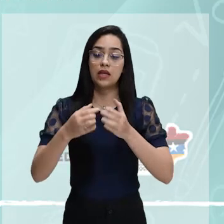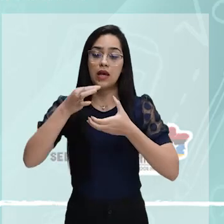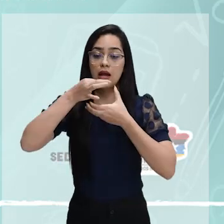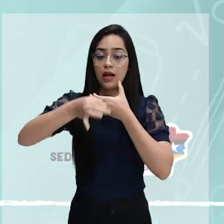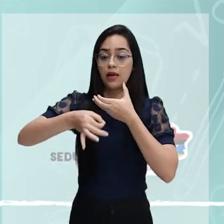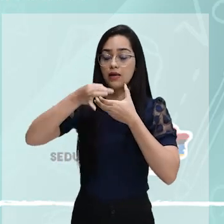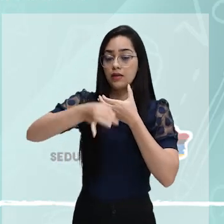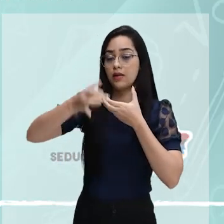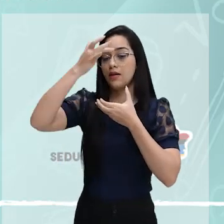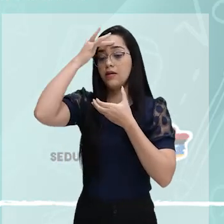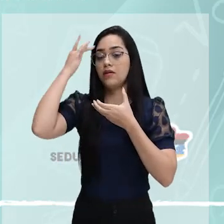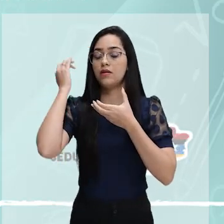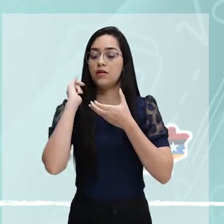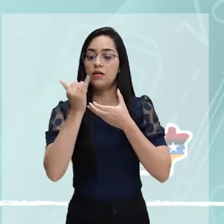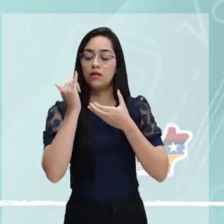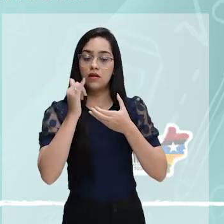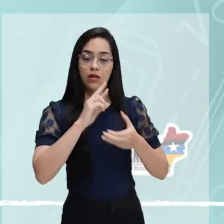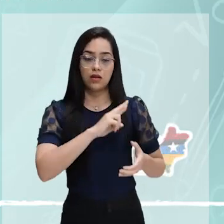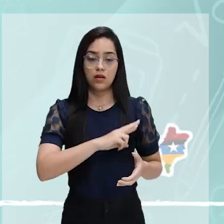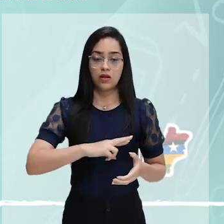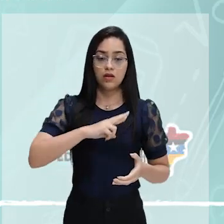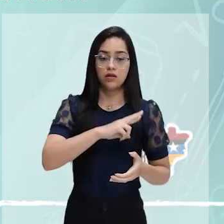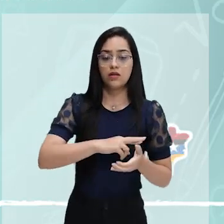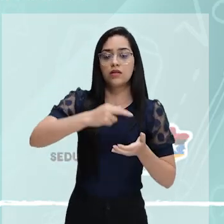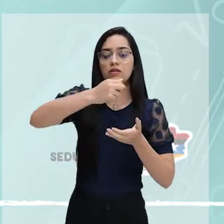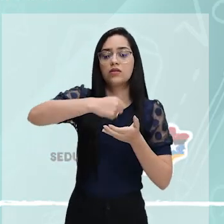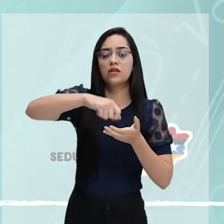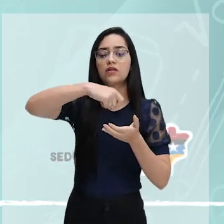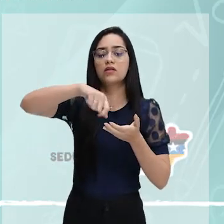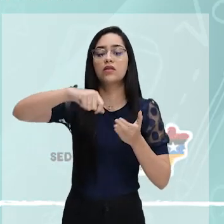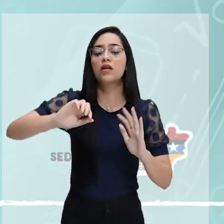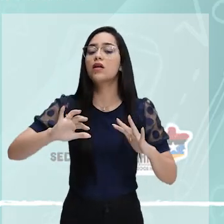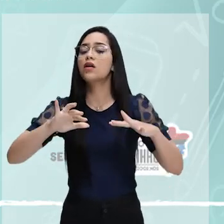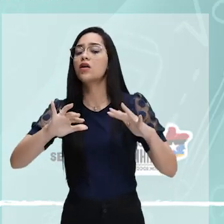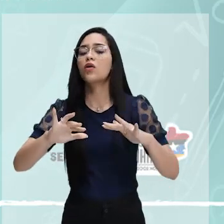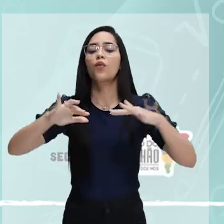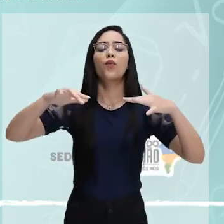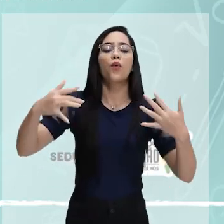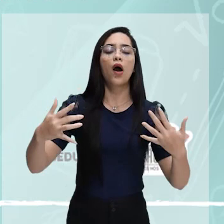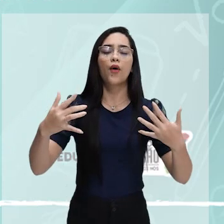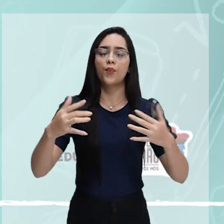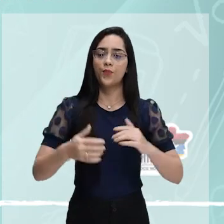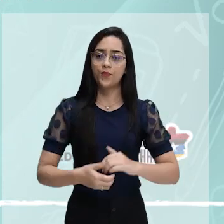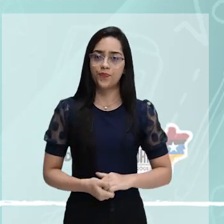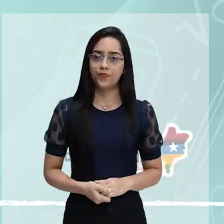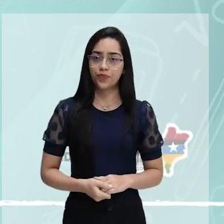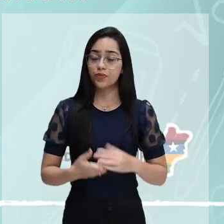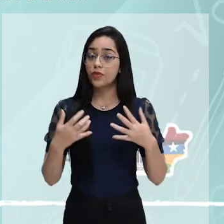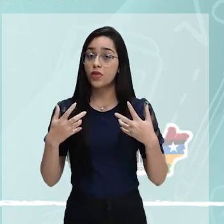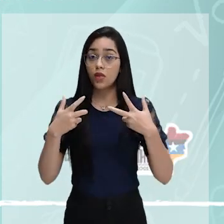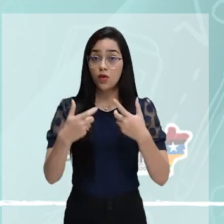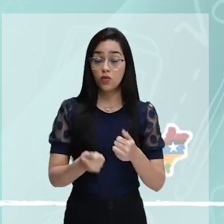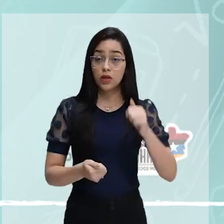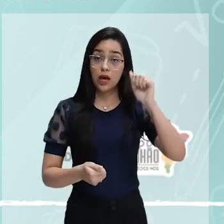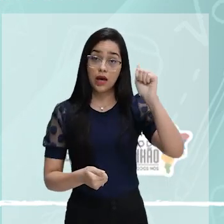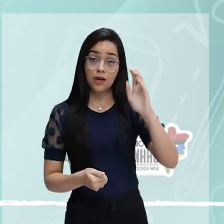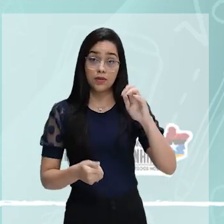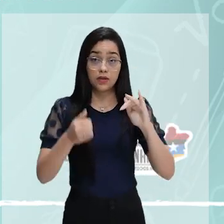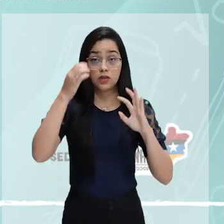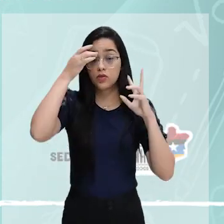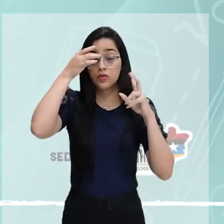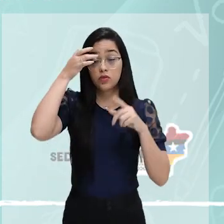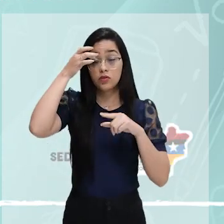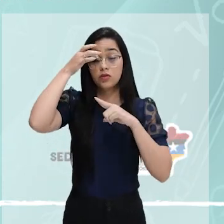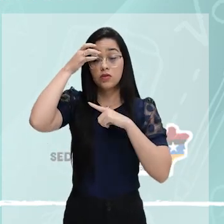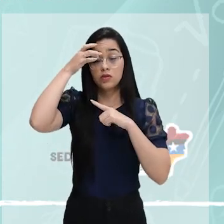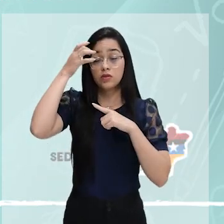se percebe a crítica do narrador ao romantismo está transcrita. Então, todas essas alternativas aí